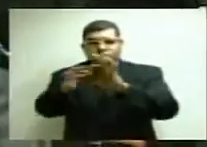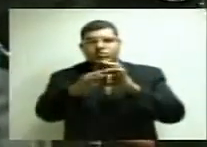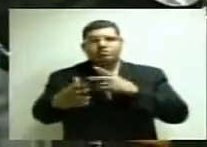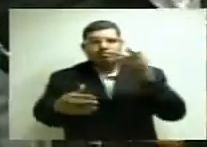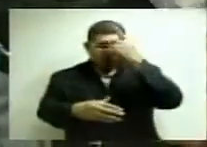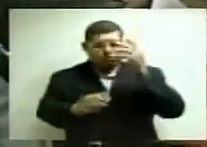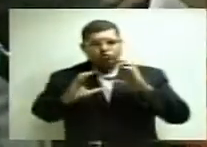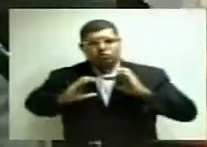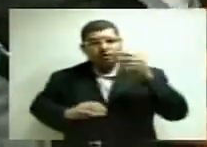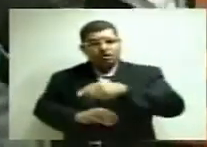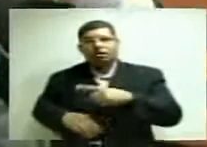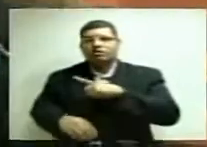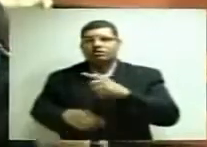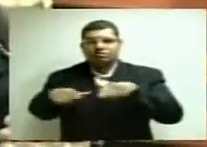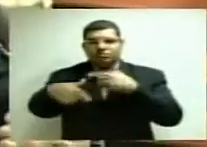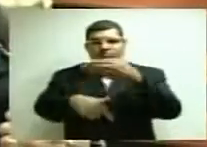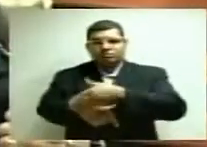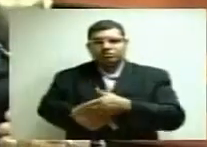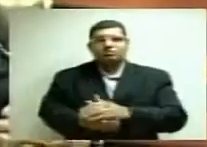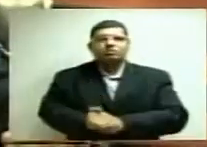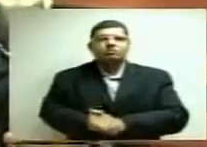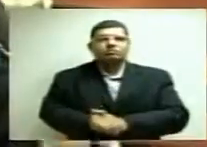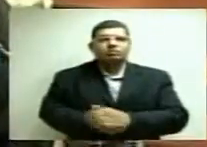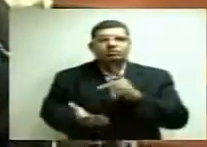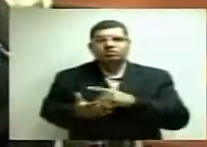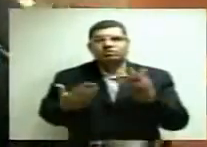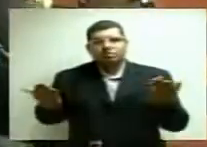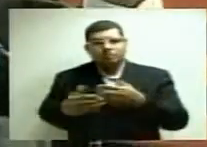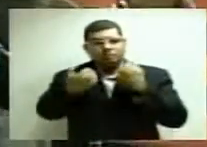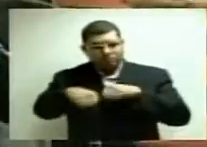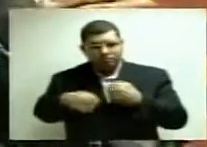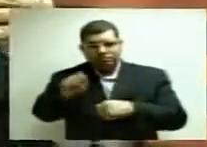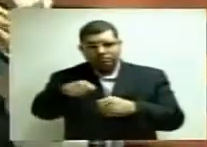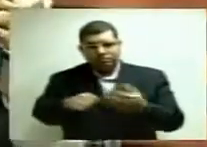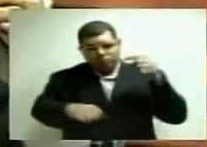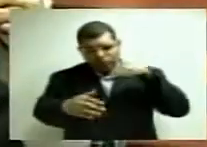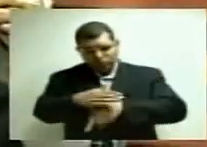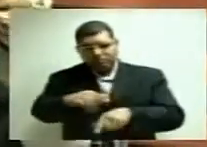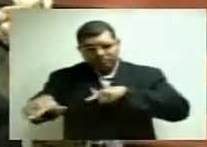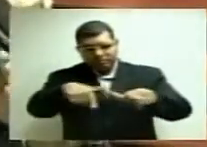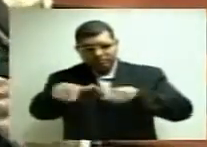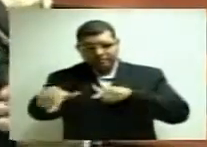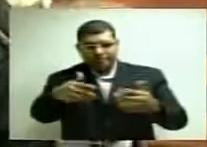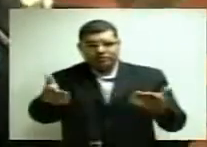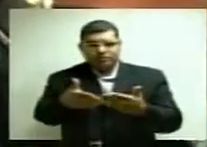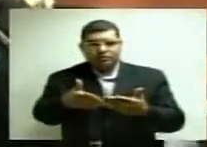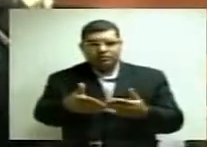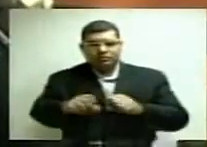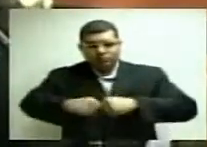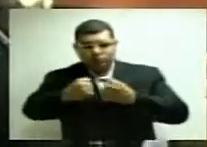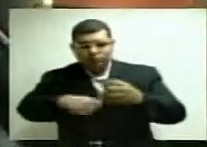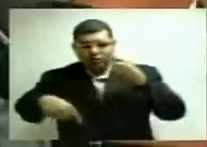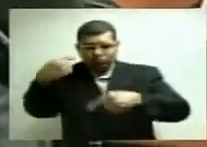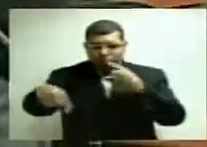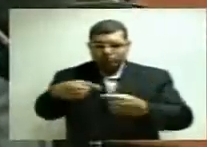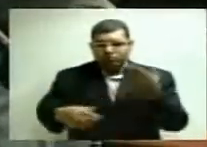que o cidadão não mora lá e esses recursos não retornam. Certo? Então nós precisamos aprofundar e buscar viabilizar esforços